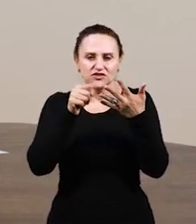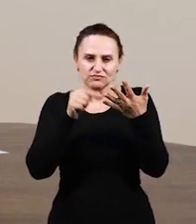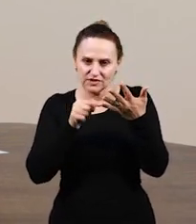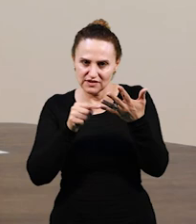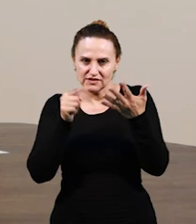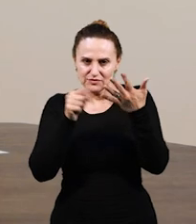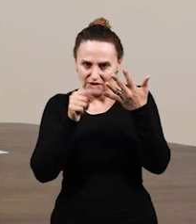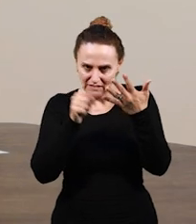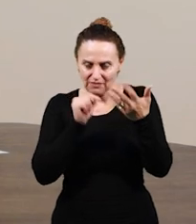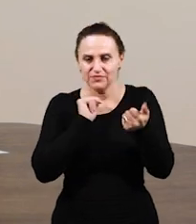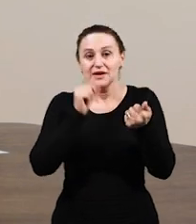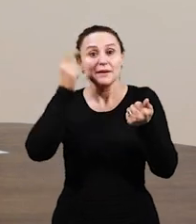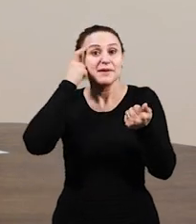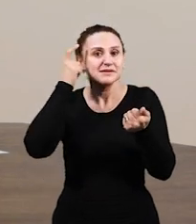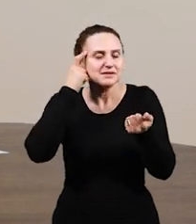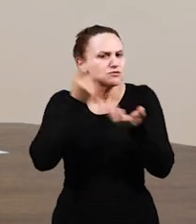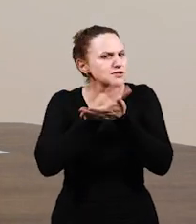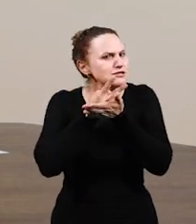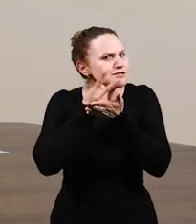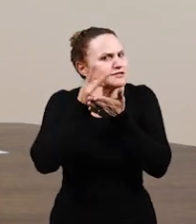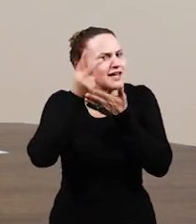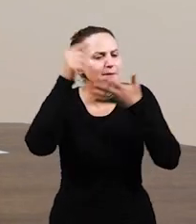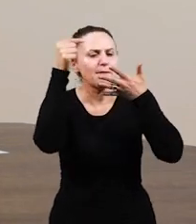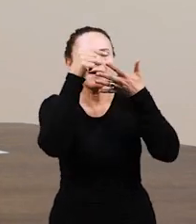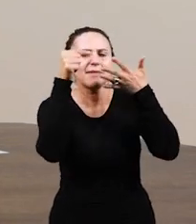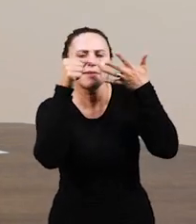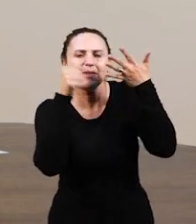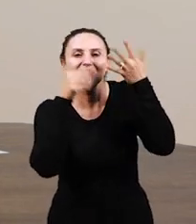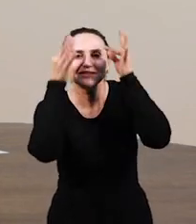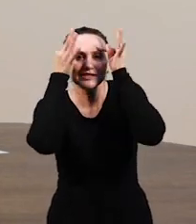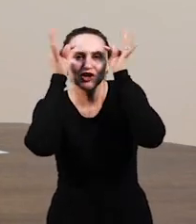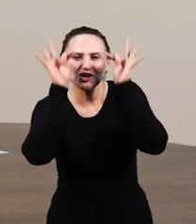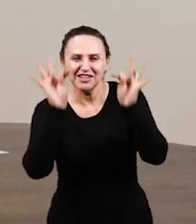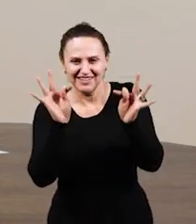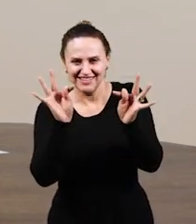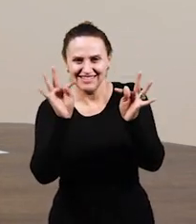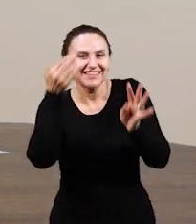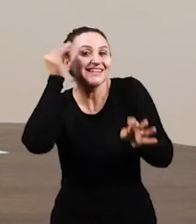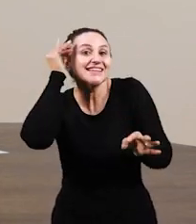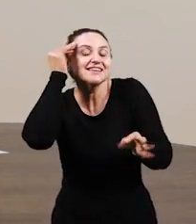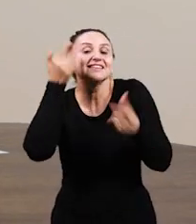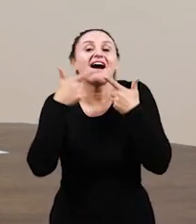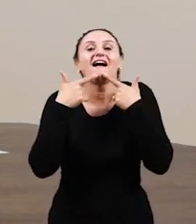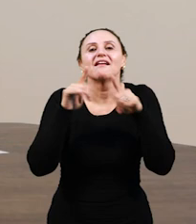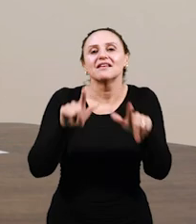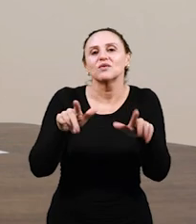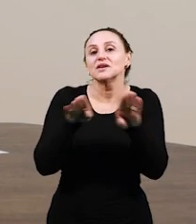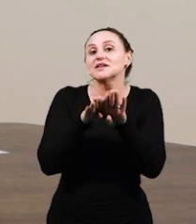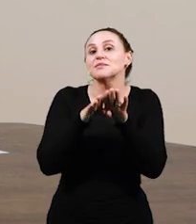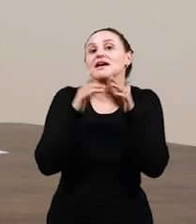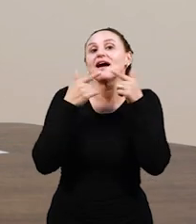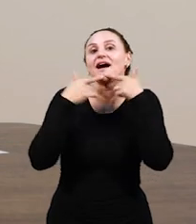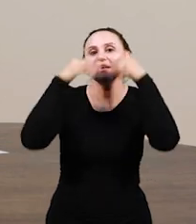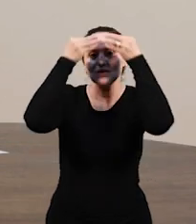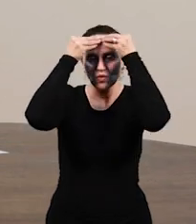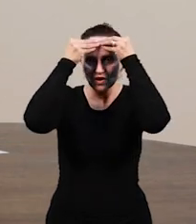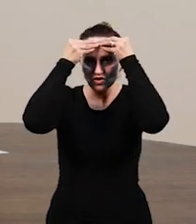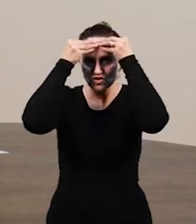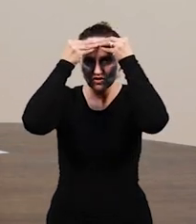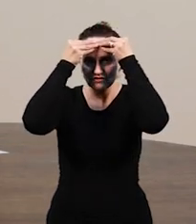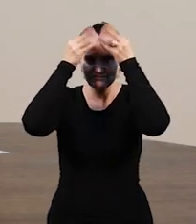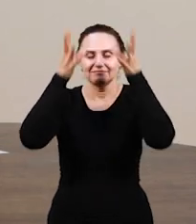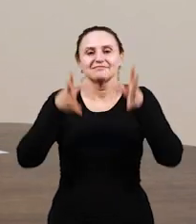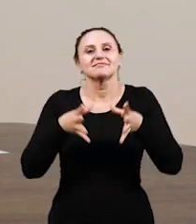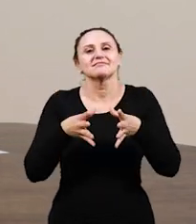na sócio linguística pensando sempre em como cada uma dessas teorias entende a língua EA linguagem Então